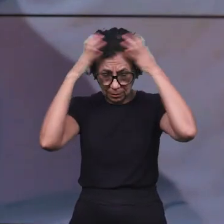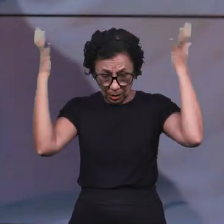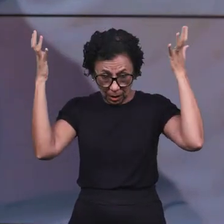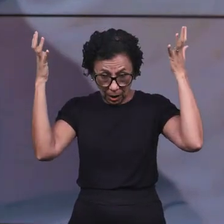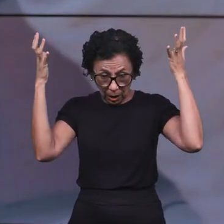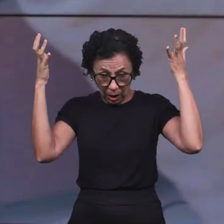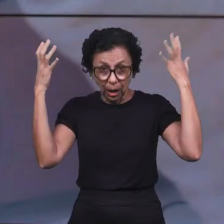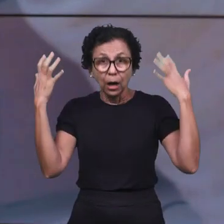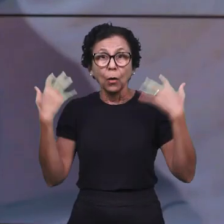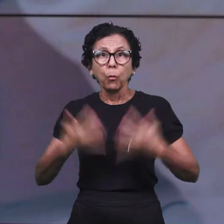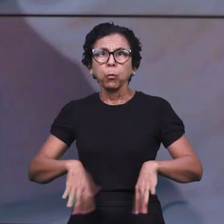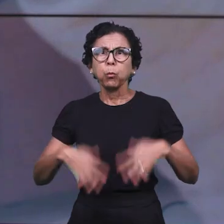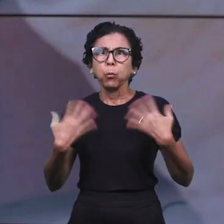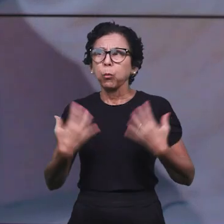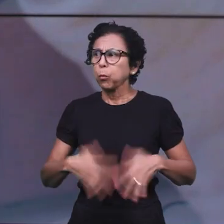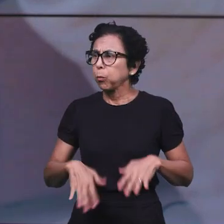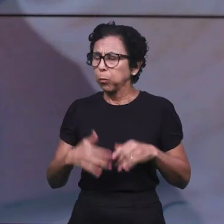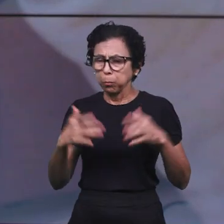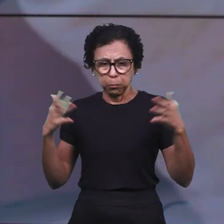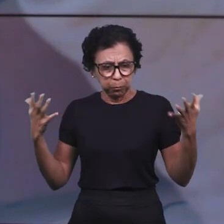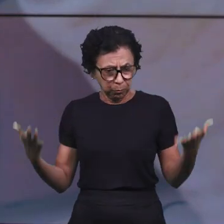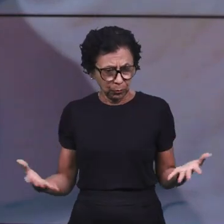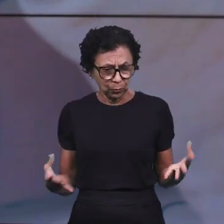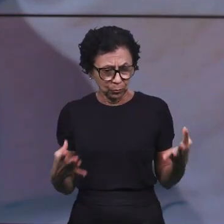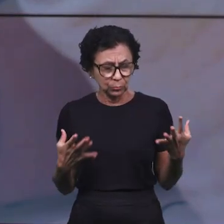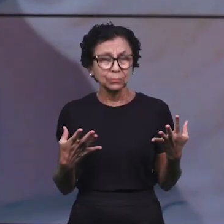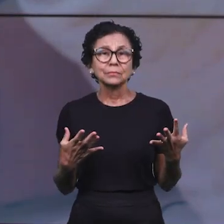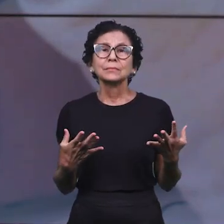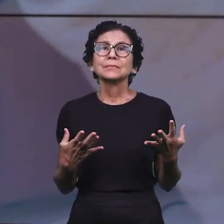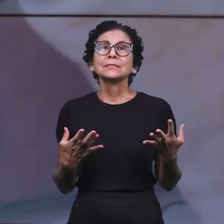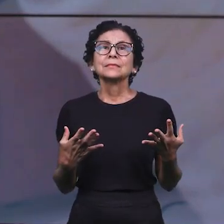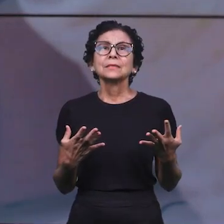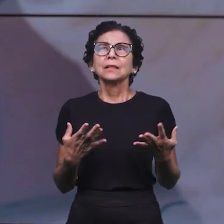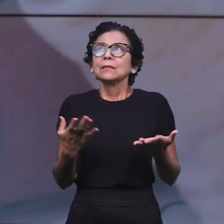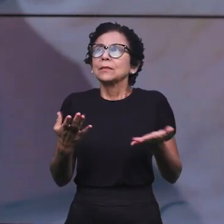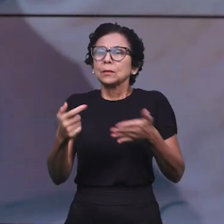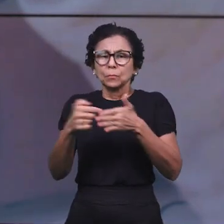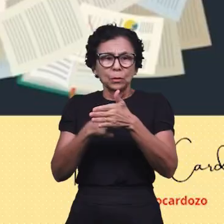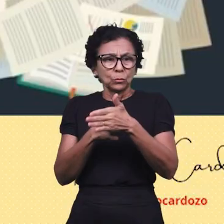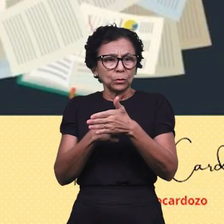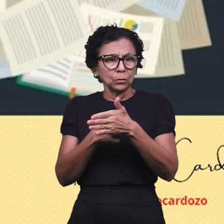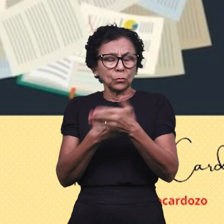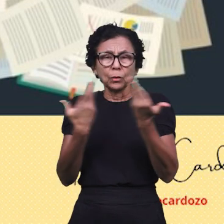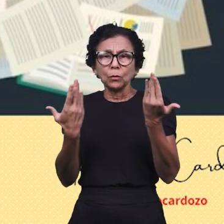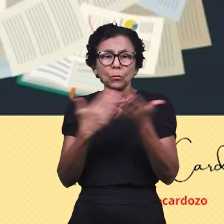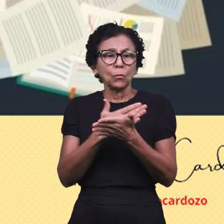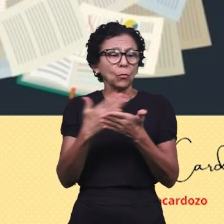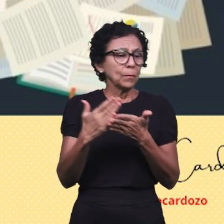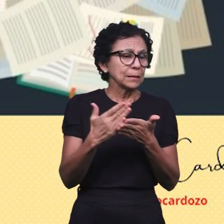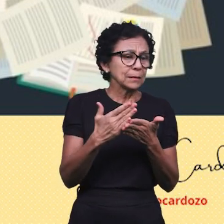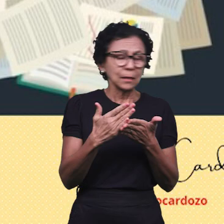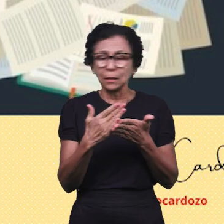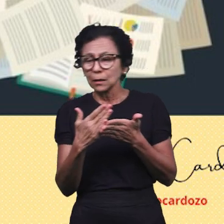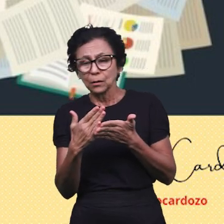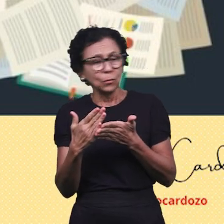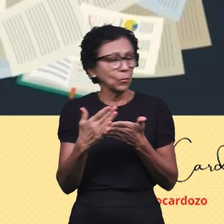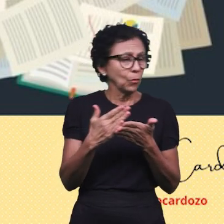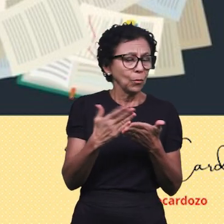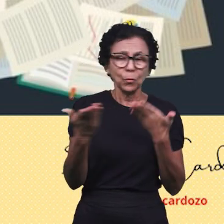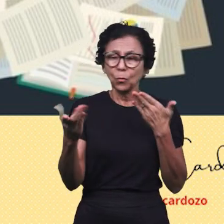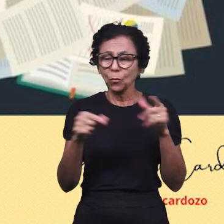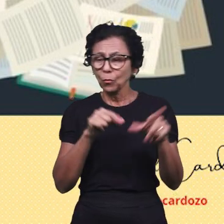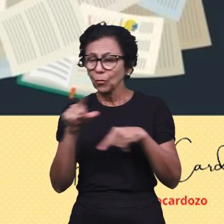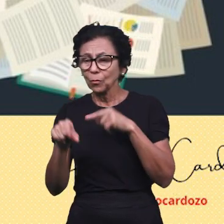com excesso de material, tá? E ele fica se perguntando, por exemplo, ó, por onde que eu começo? Que rumo que eu sigo? Tá